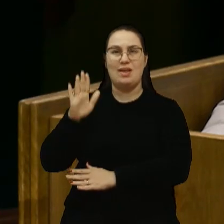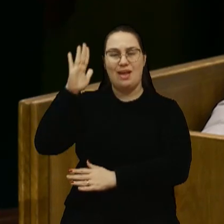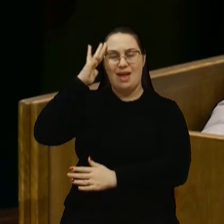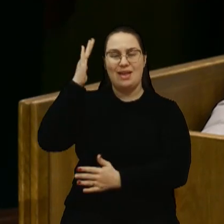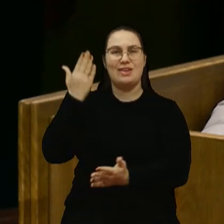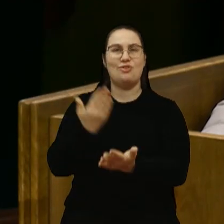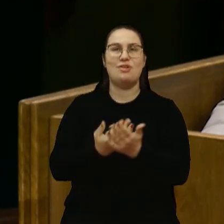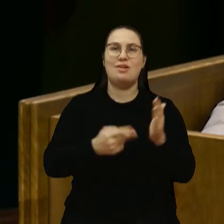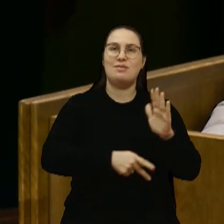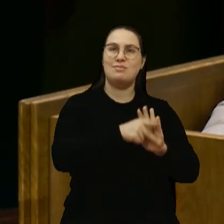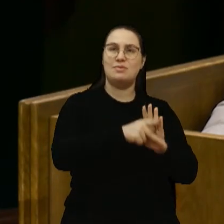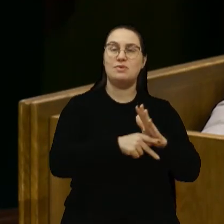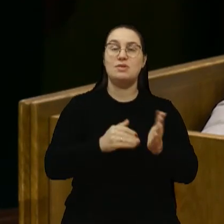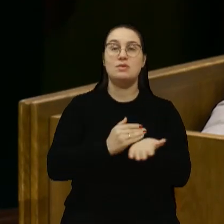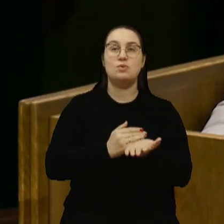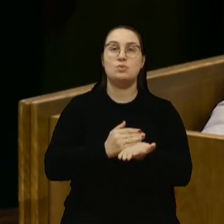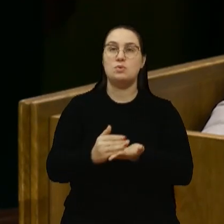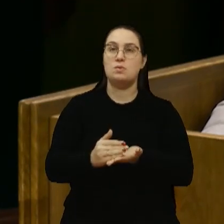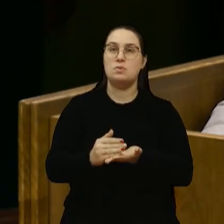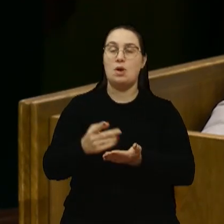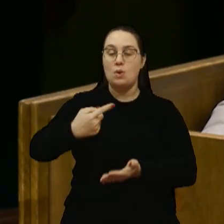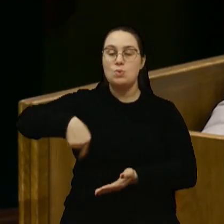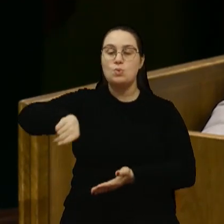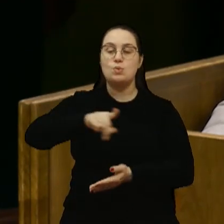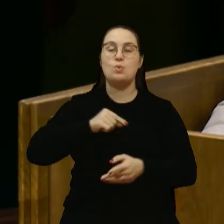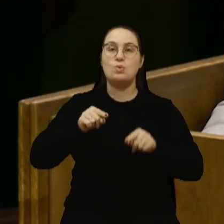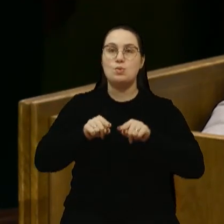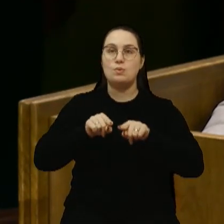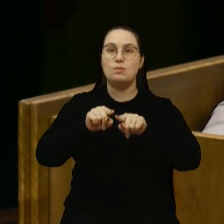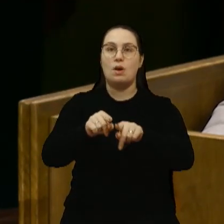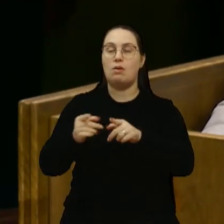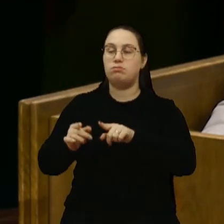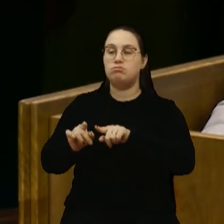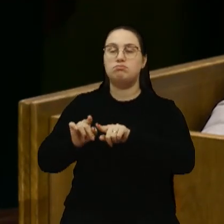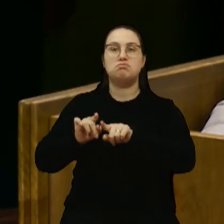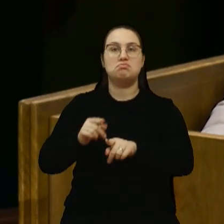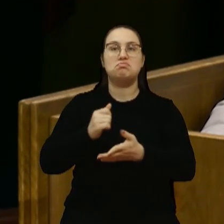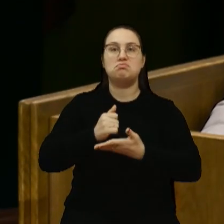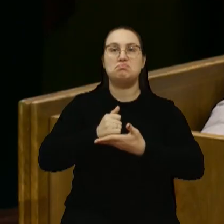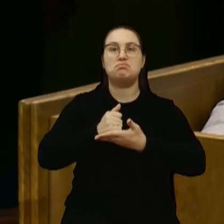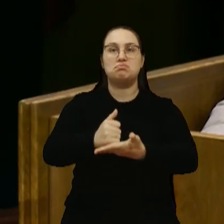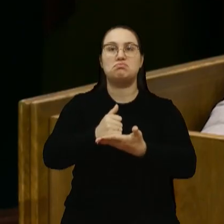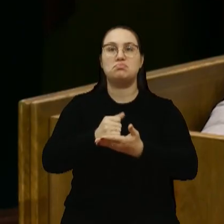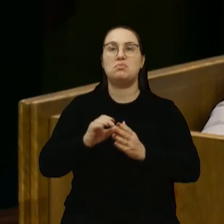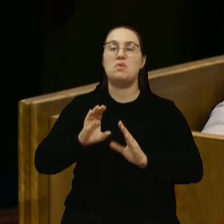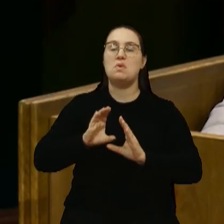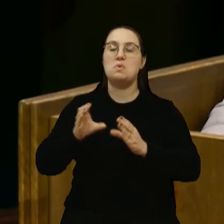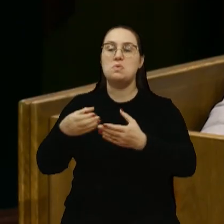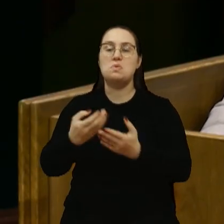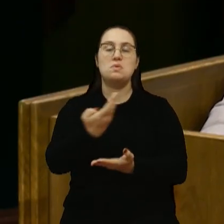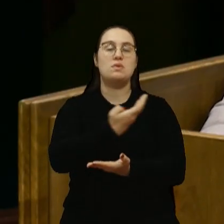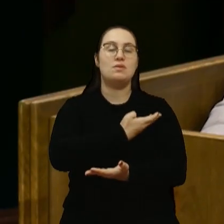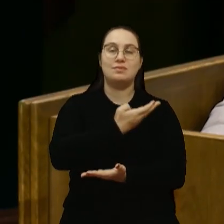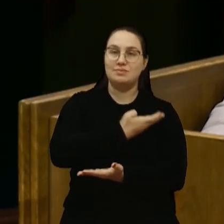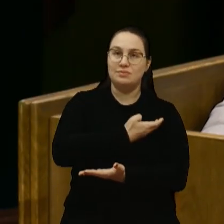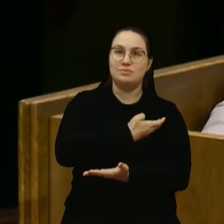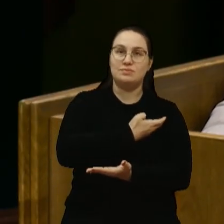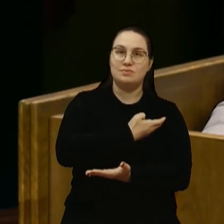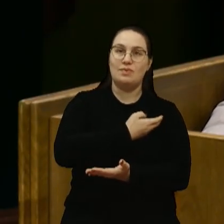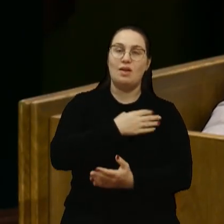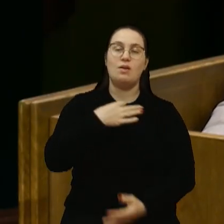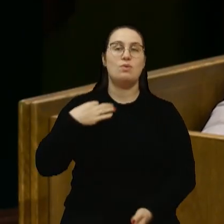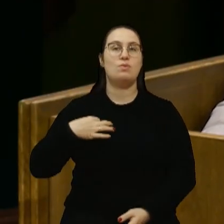projeto desde o início. Aos nossos parceiros, patrocinadores, apoiadores, aos clubes amigos,